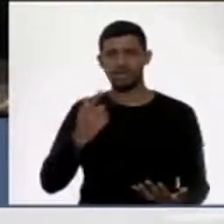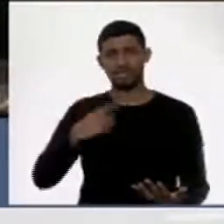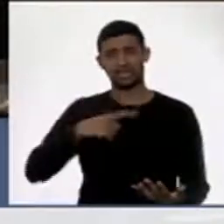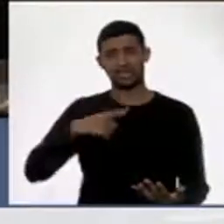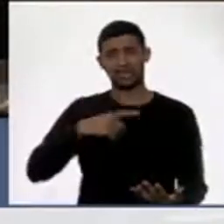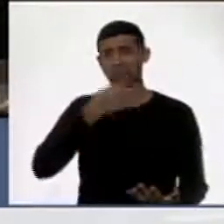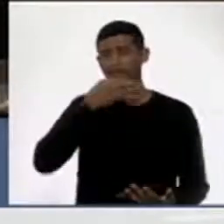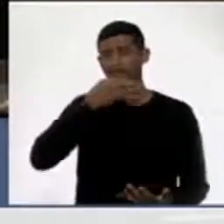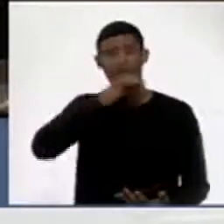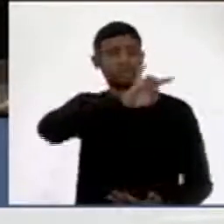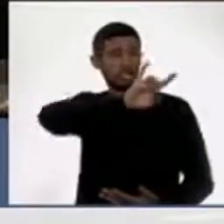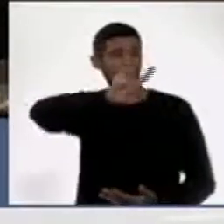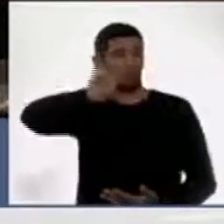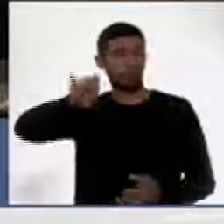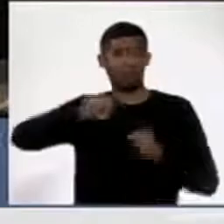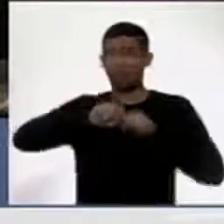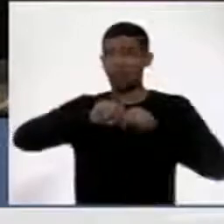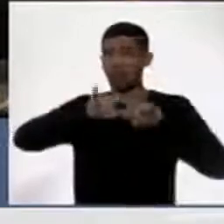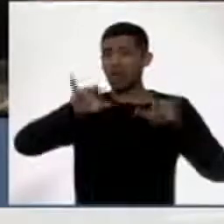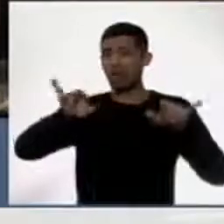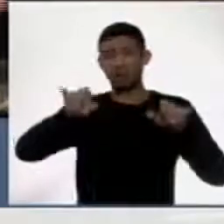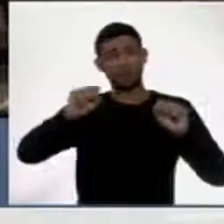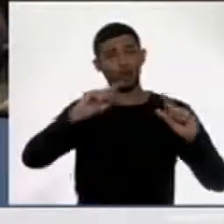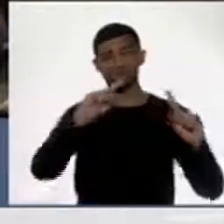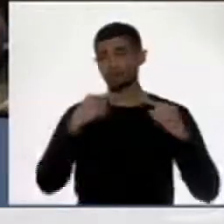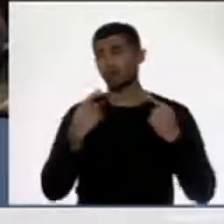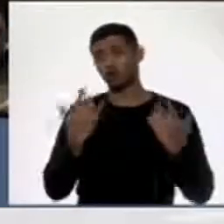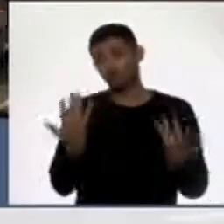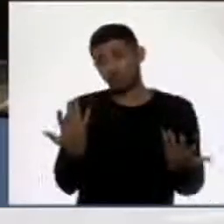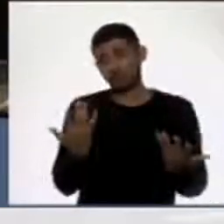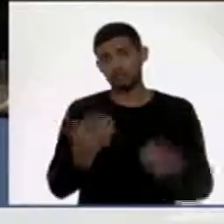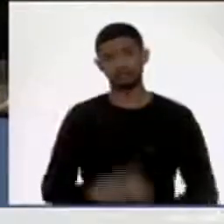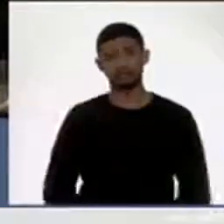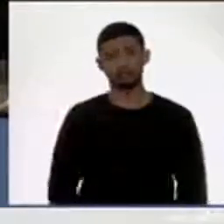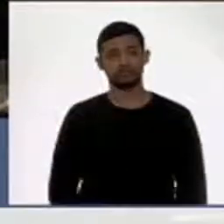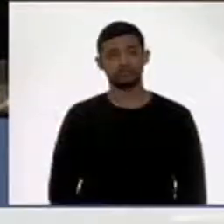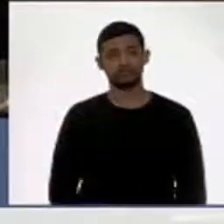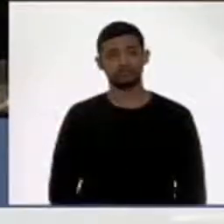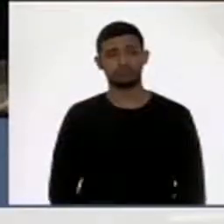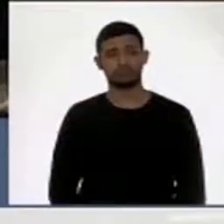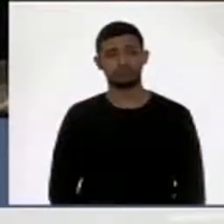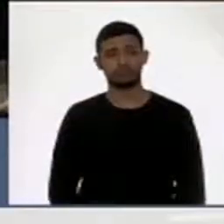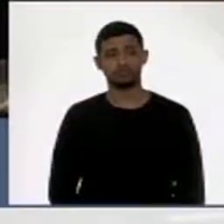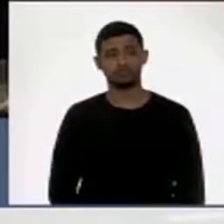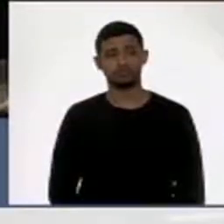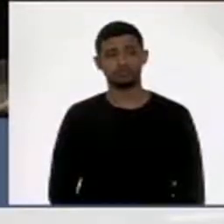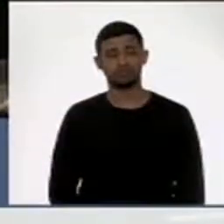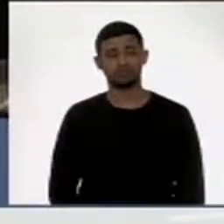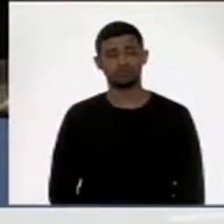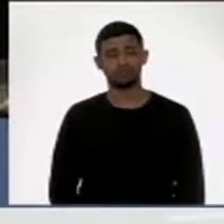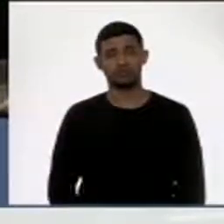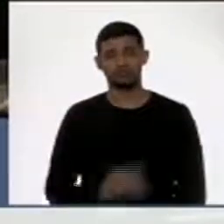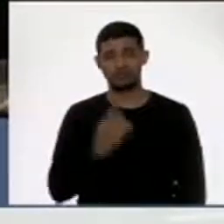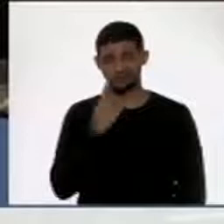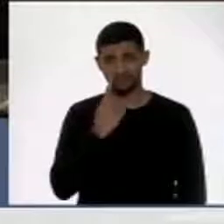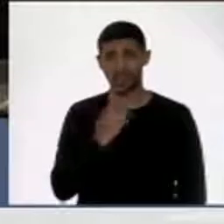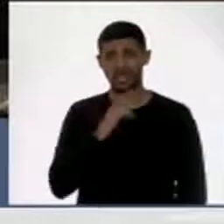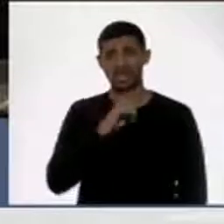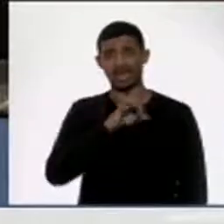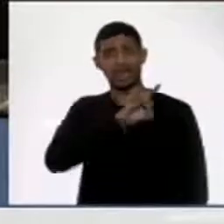opinião imensa, também contrária ao que você diz. E este mesmo erro